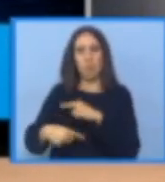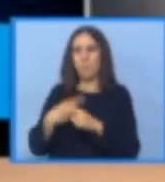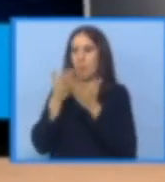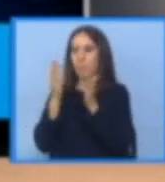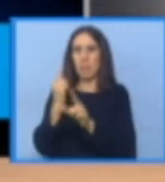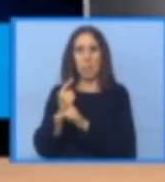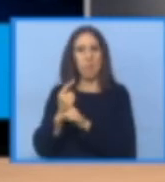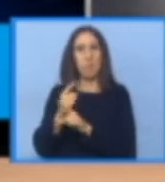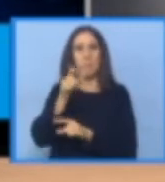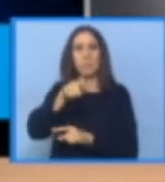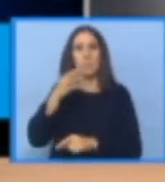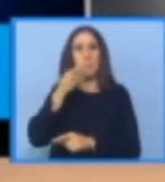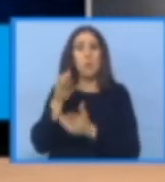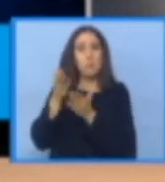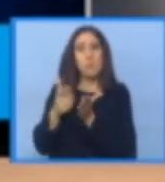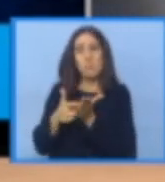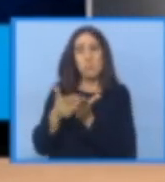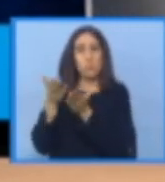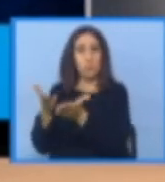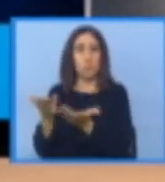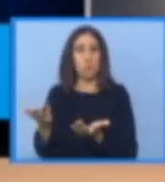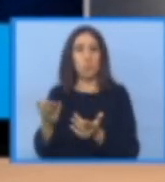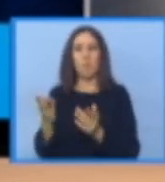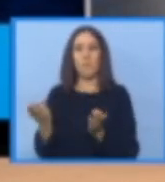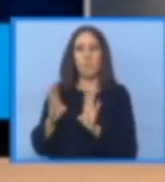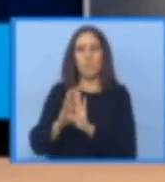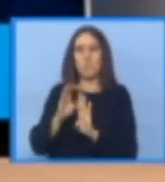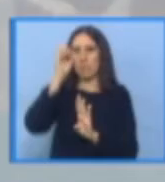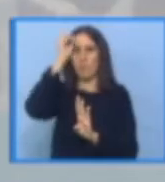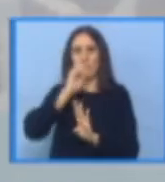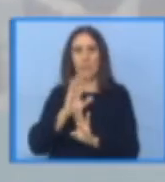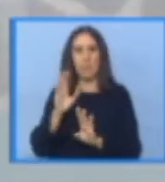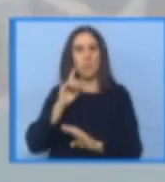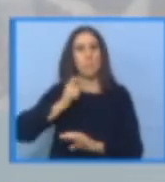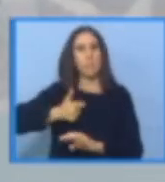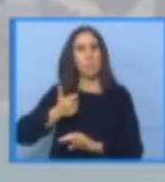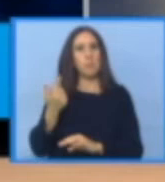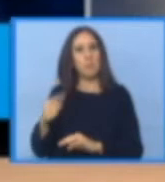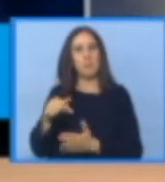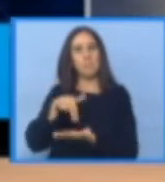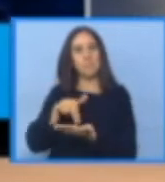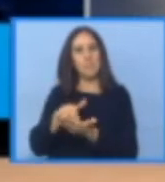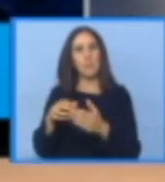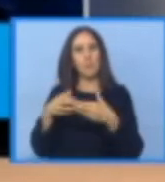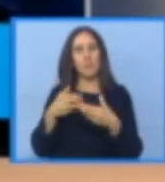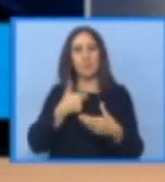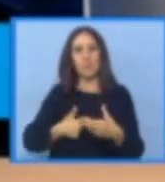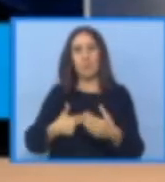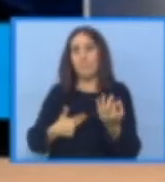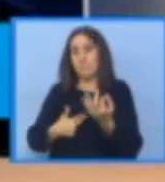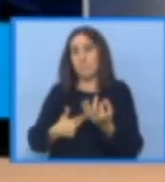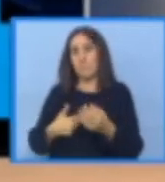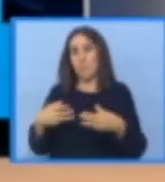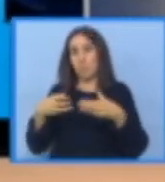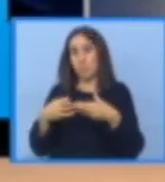aberta a ajudar todas as pessoas que necessitam de ajuda e não fecha a porta a ninguém. E por isso é fundamental a presença da comunidade cristã, apesar de ser